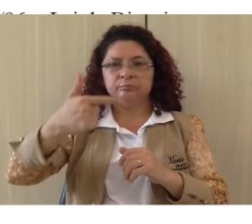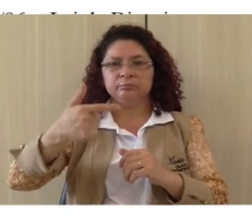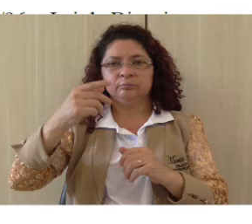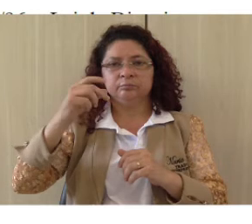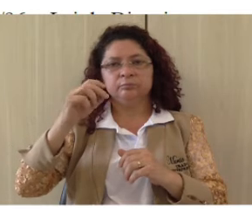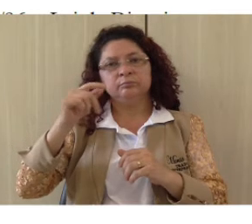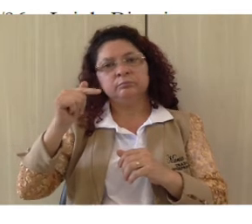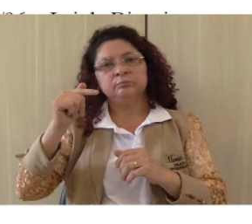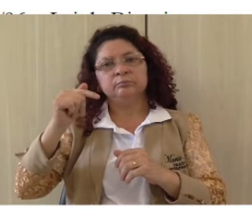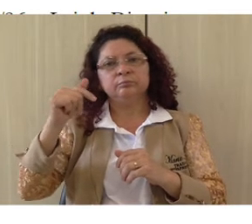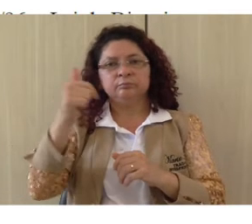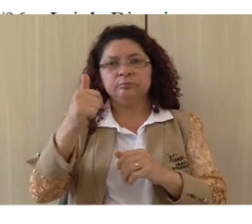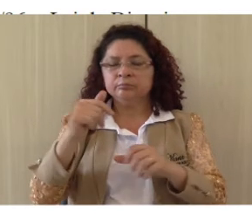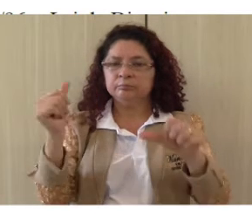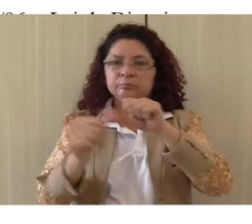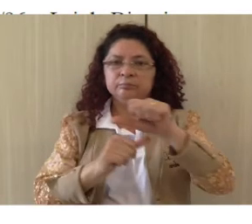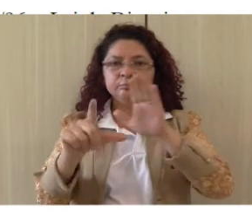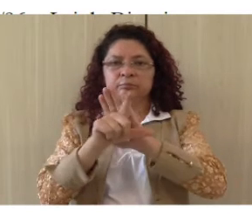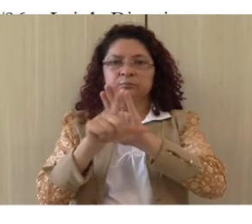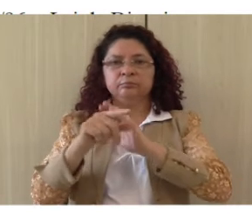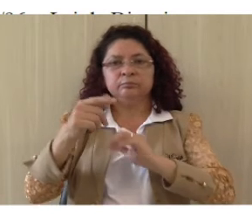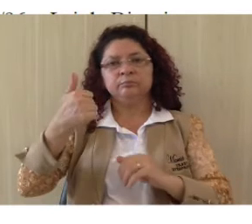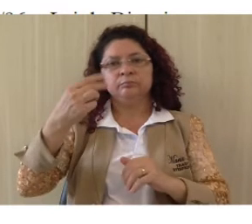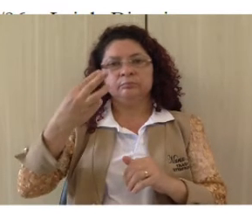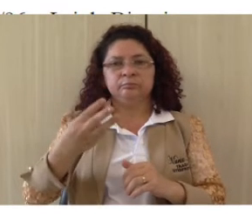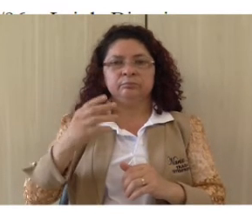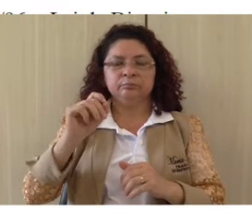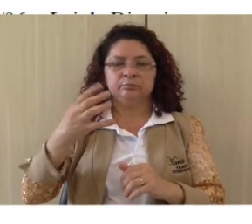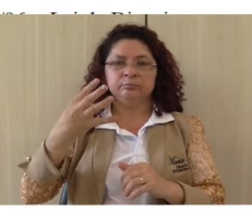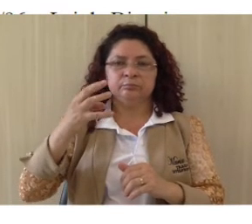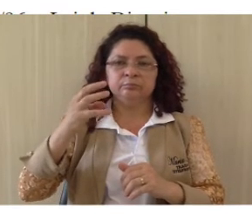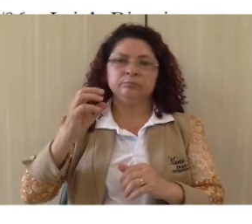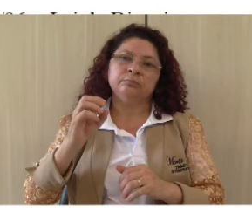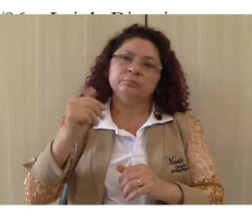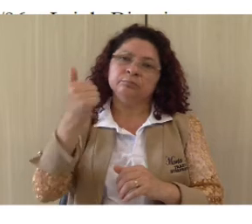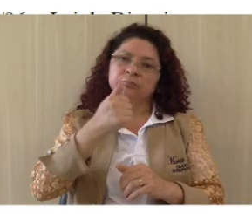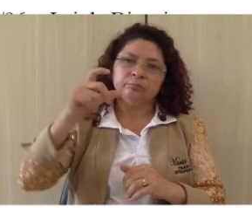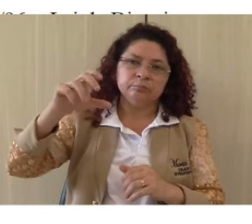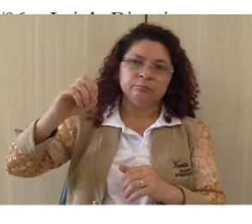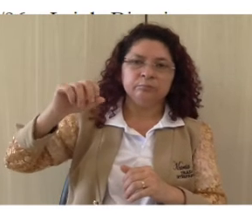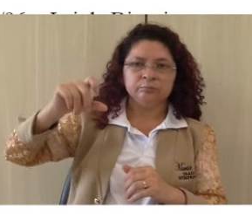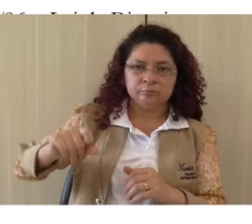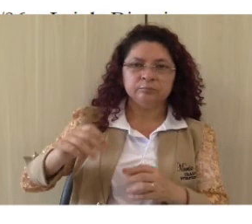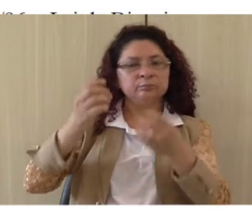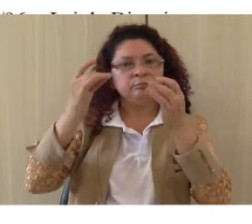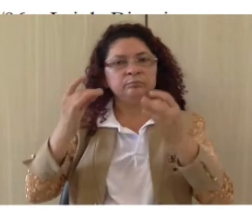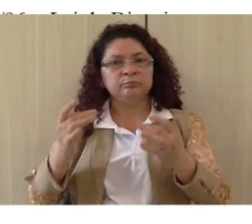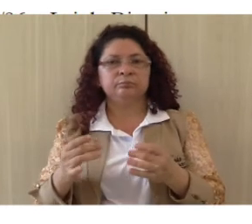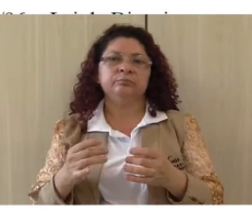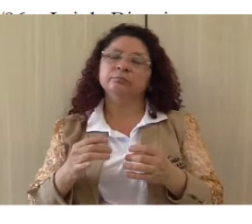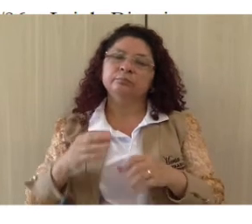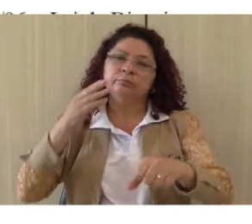de 2012, alterada pela Lei nº 13.409, de 2016, que dispõe sobre o ingresso